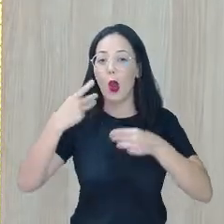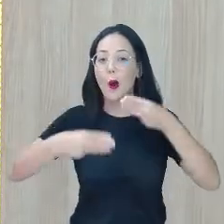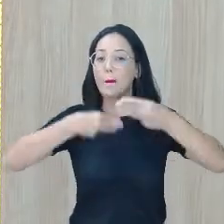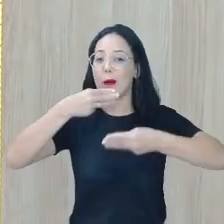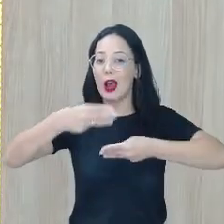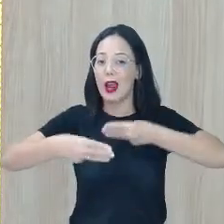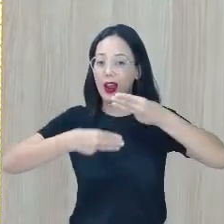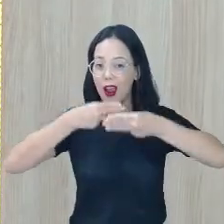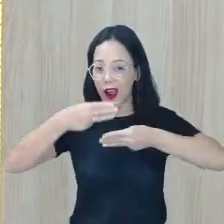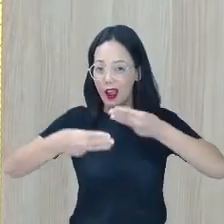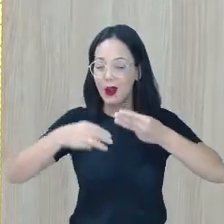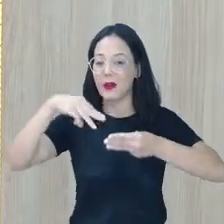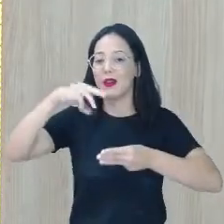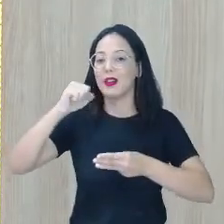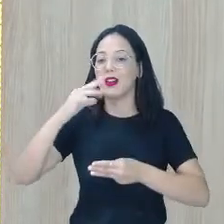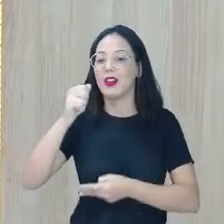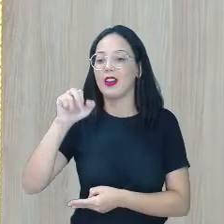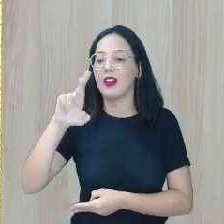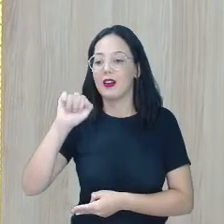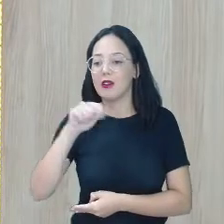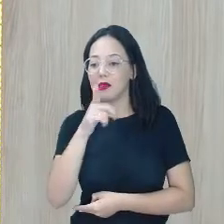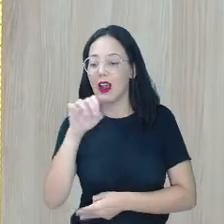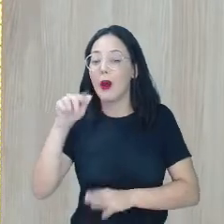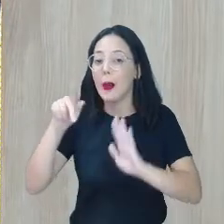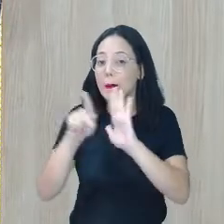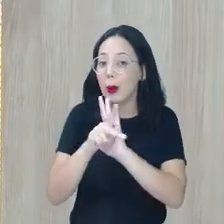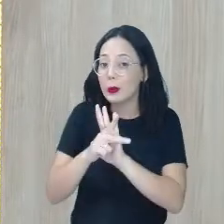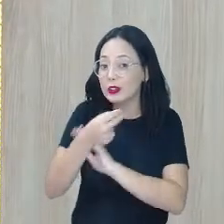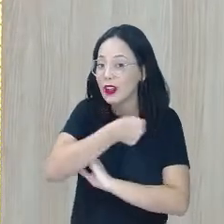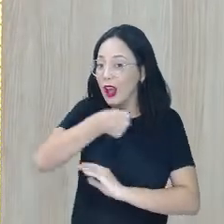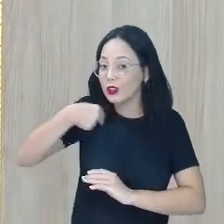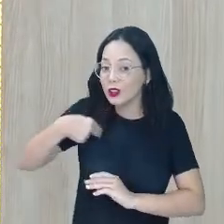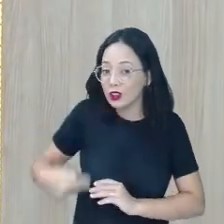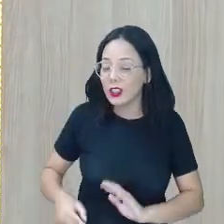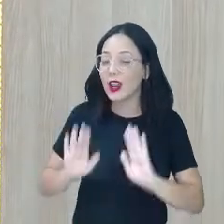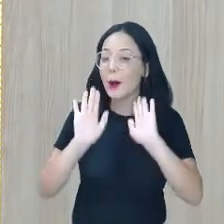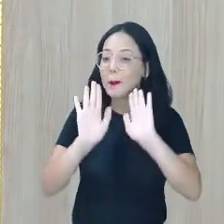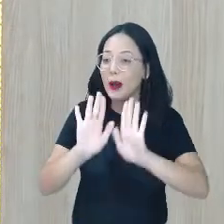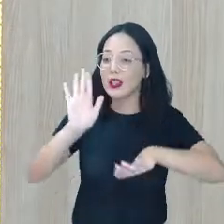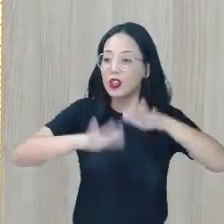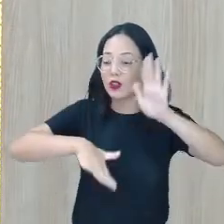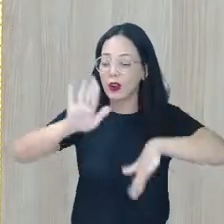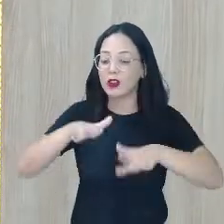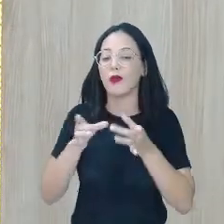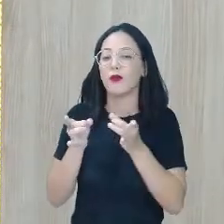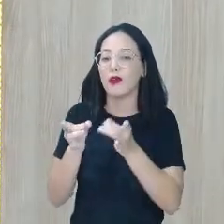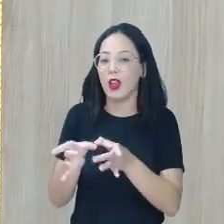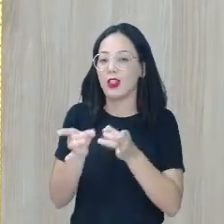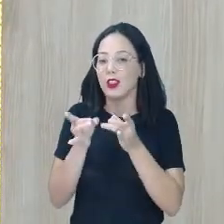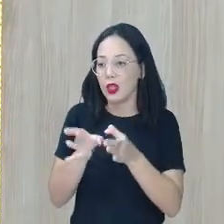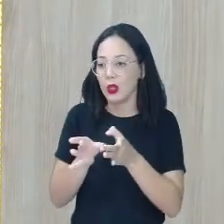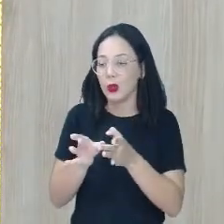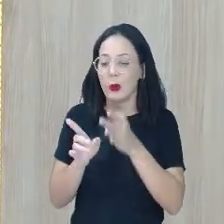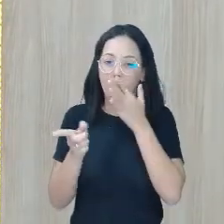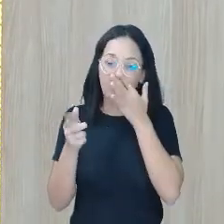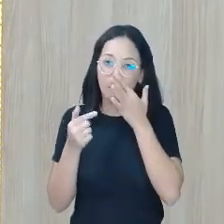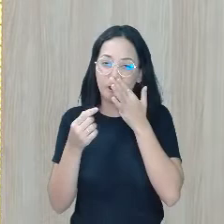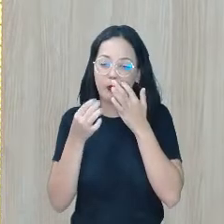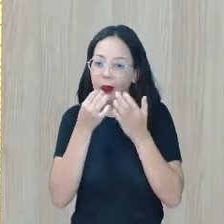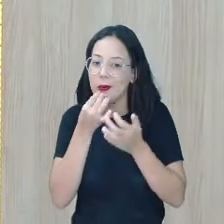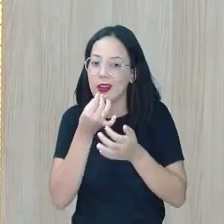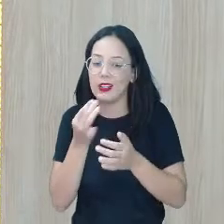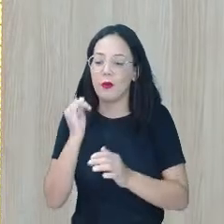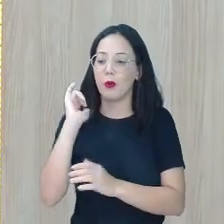O macarrão é uma invenção chinesa e muitas vezes, né, ele é vendido, né, como assim?